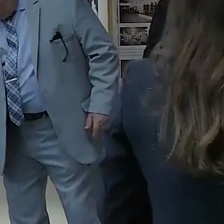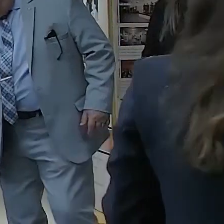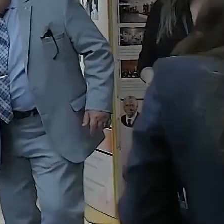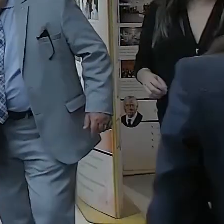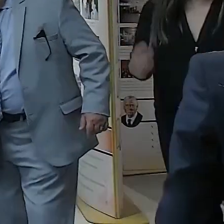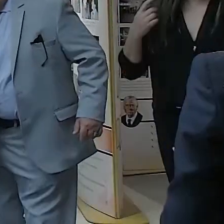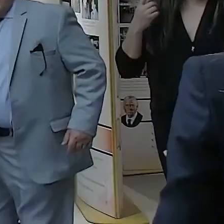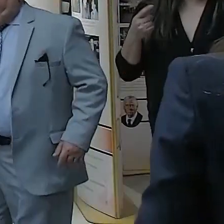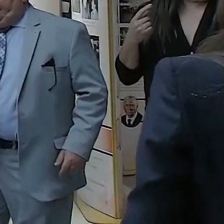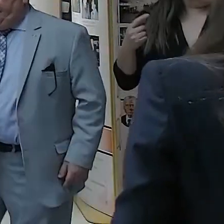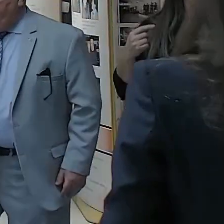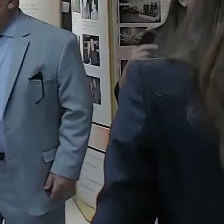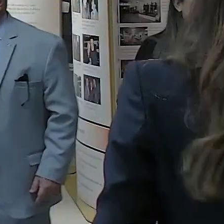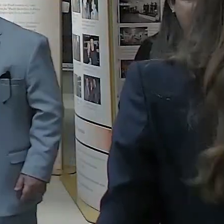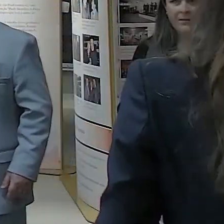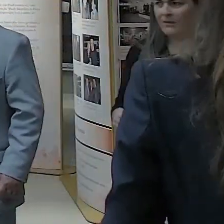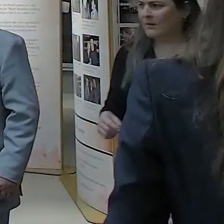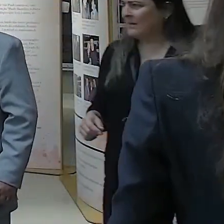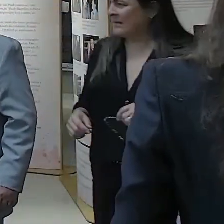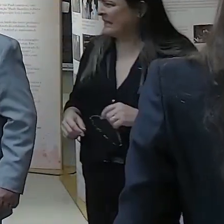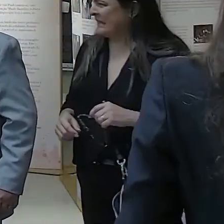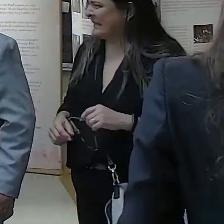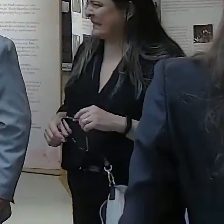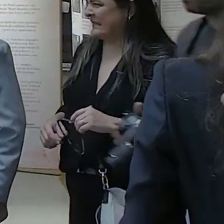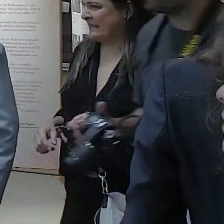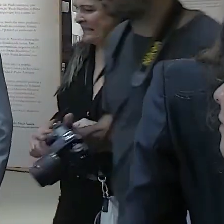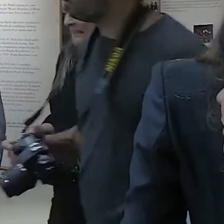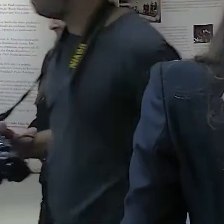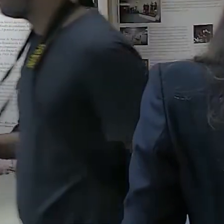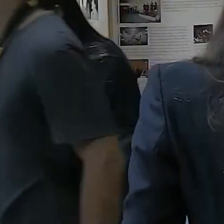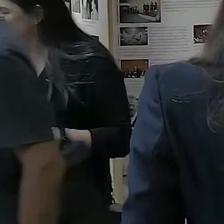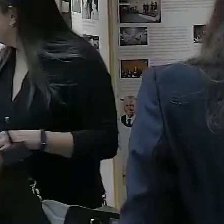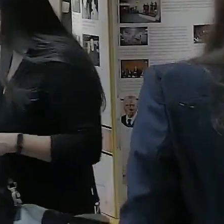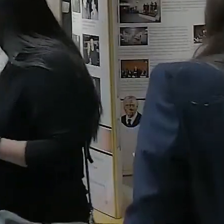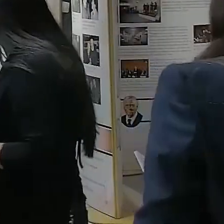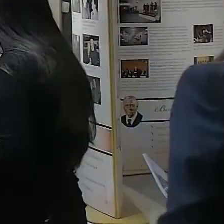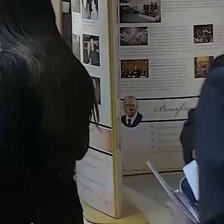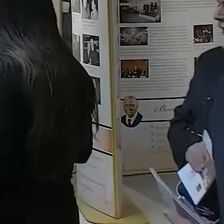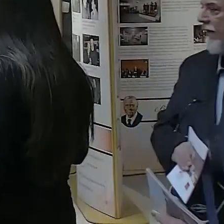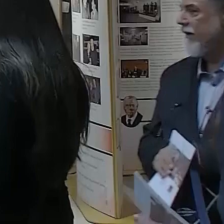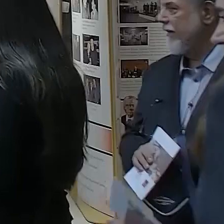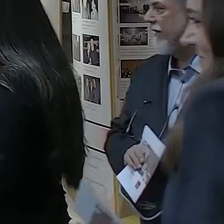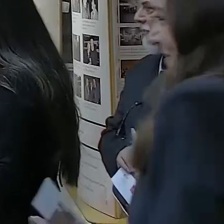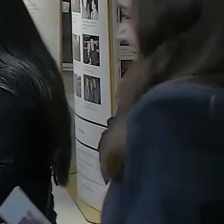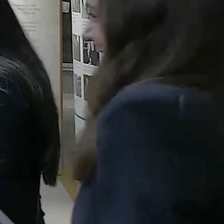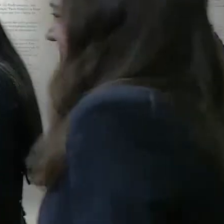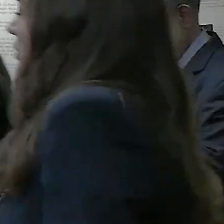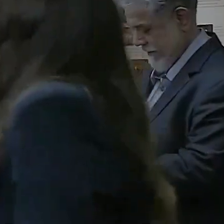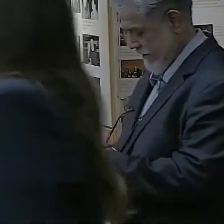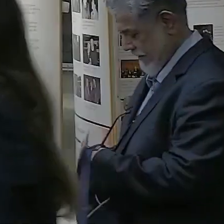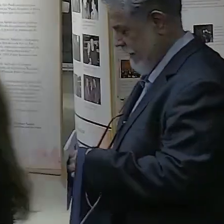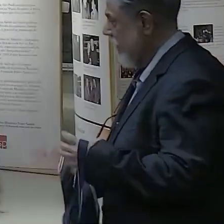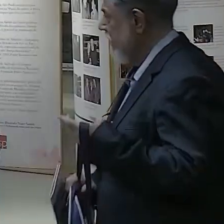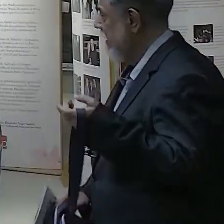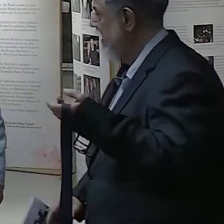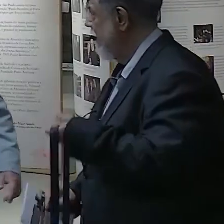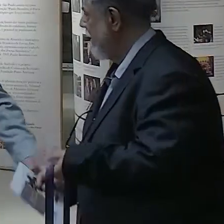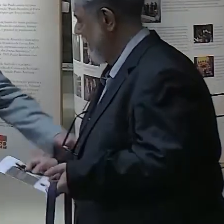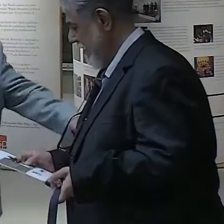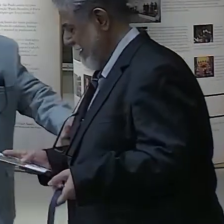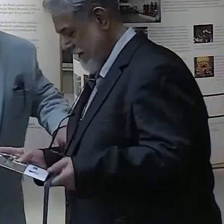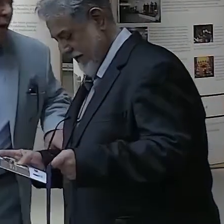neste momento convidamos a todas e a todos a retomarem os seus lugares para darmos início